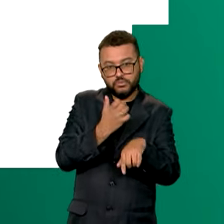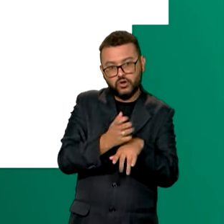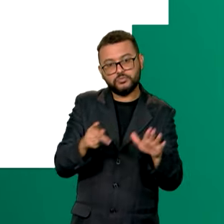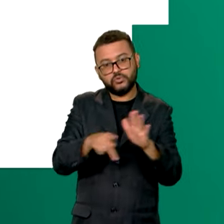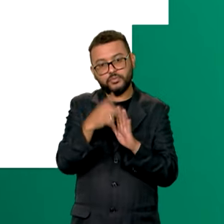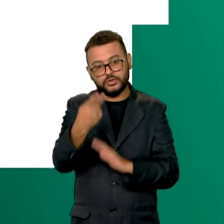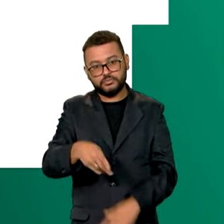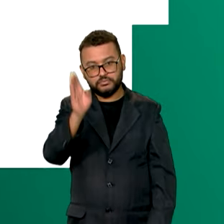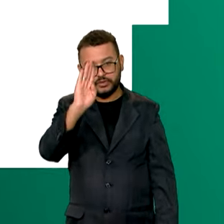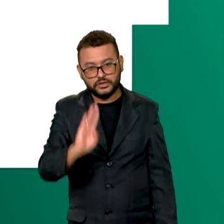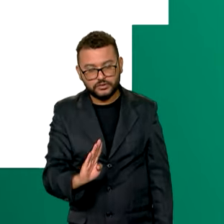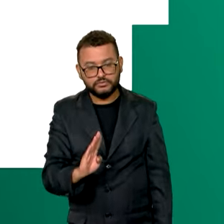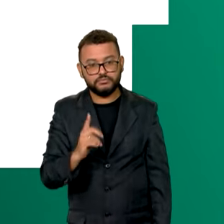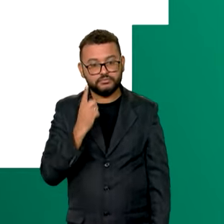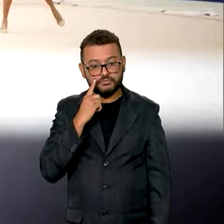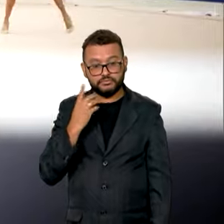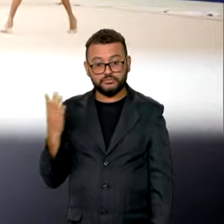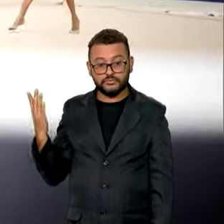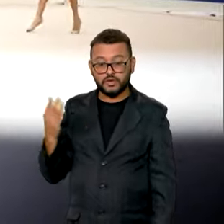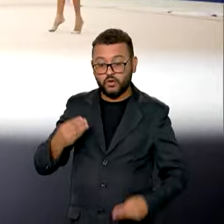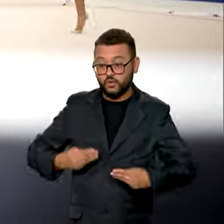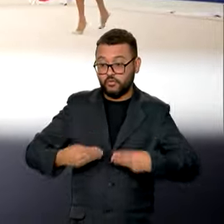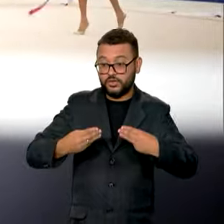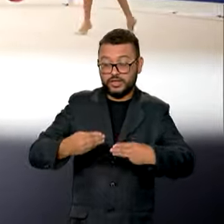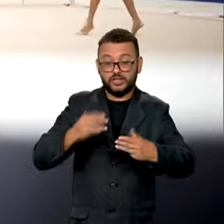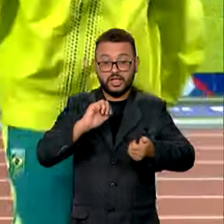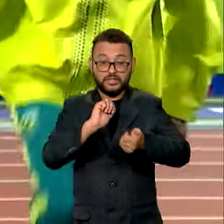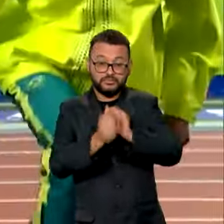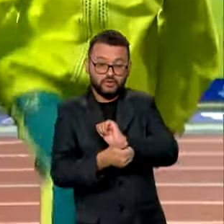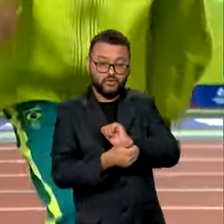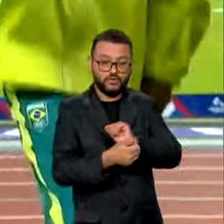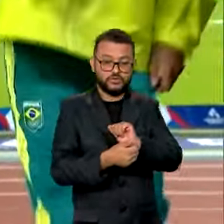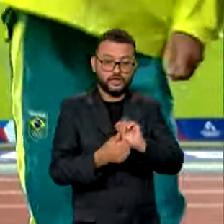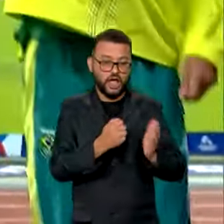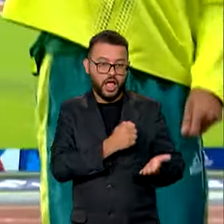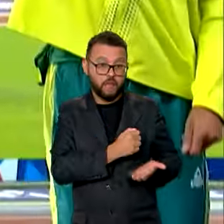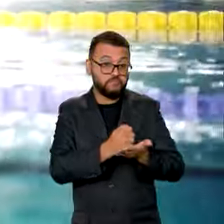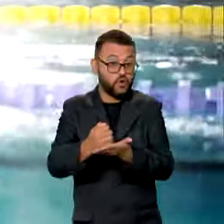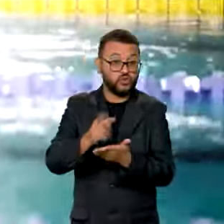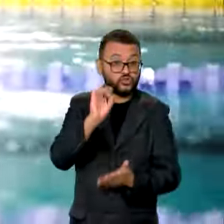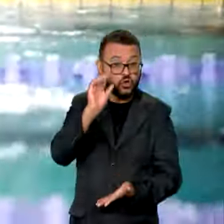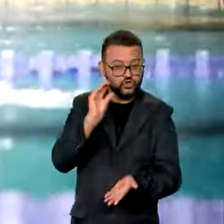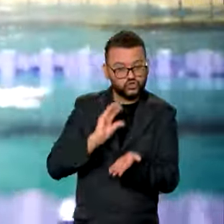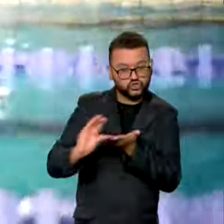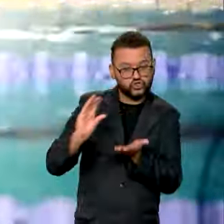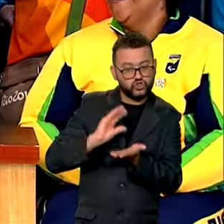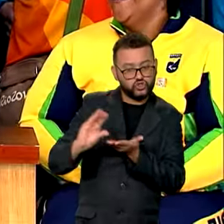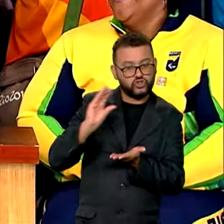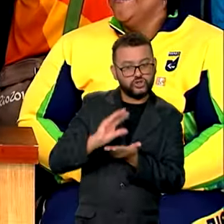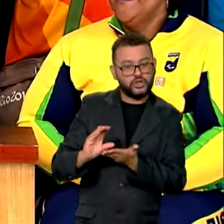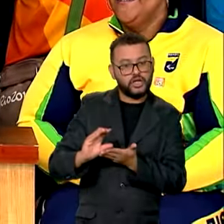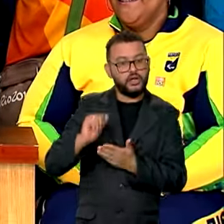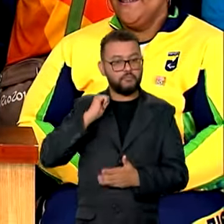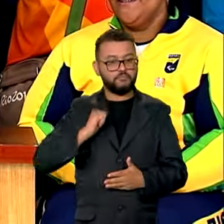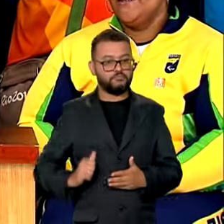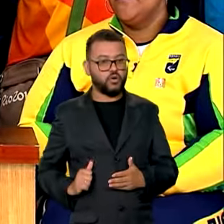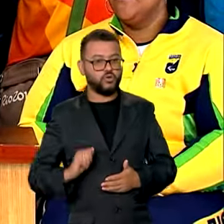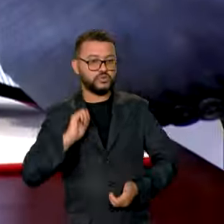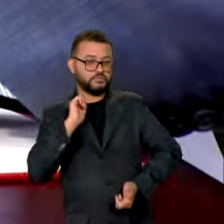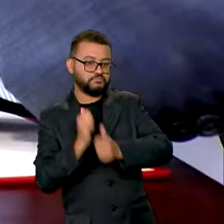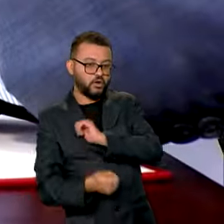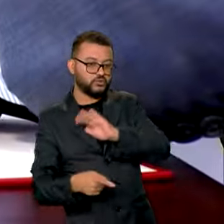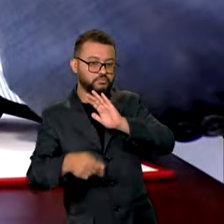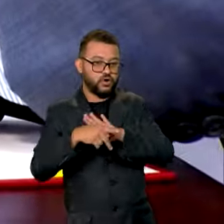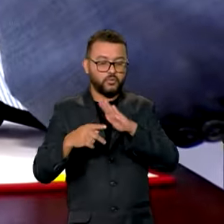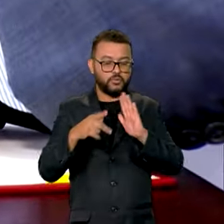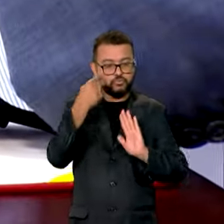atletas brasileiros. Ao Ministério do Esporte cabe o apoio financeiro aos atletas por meio do Bolsa Atleta, programa